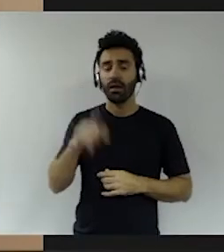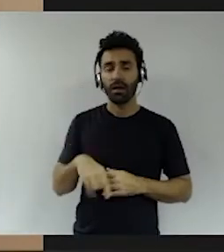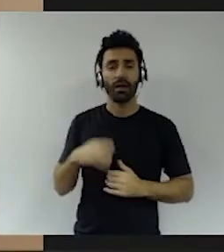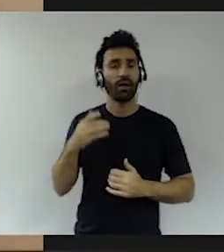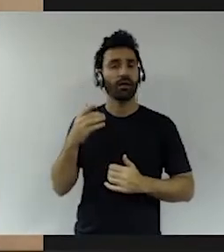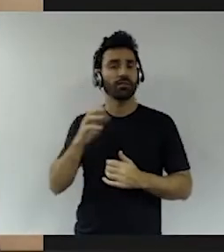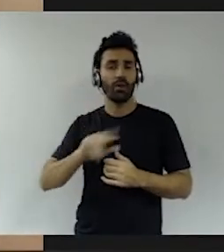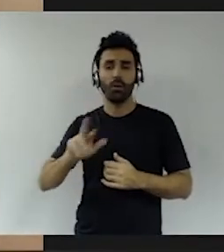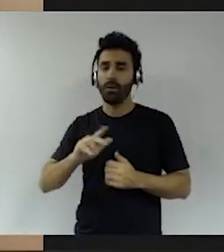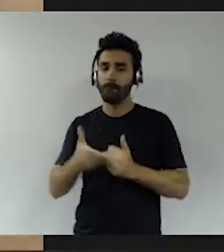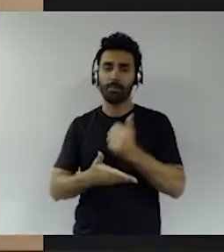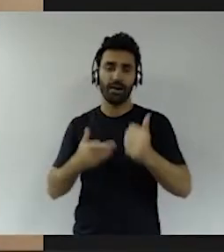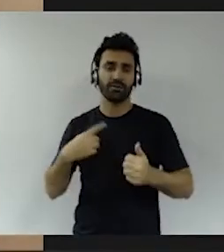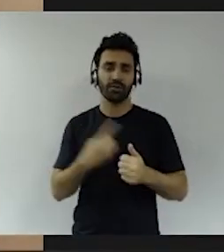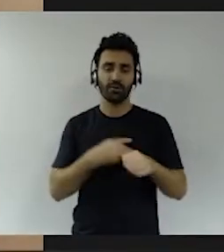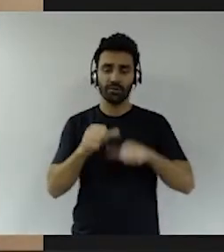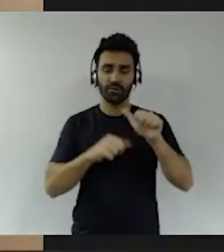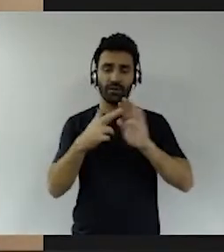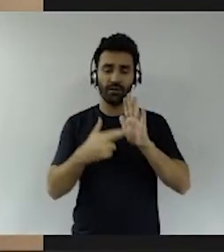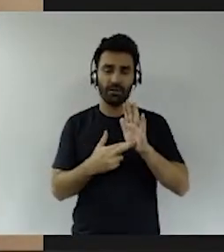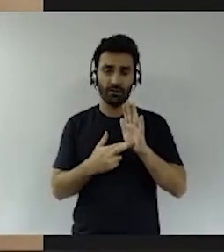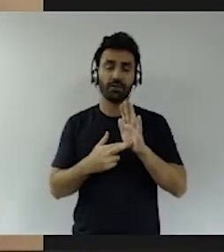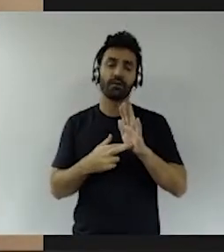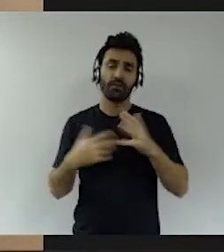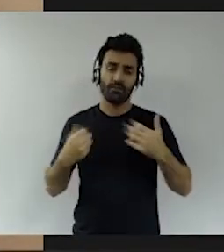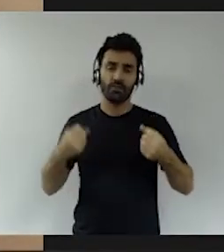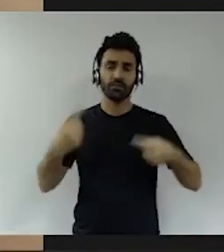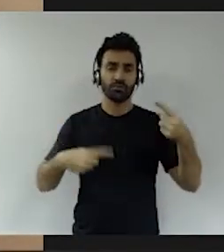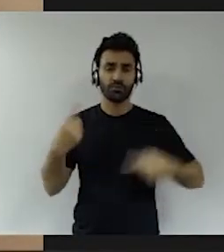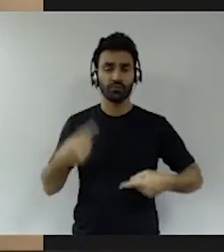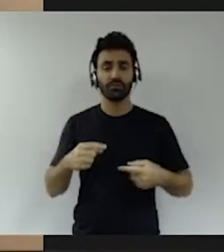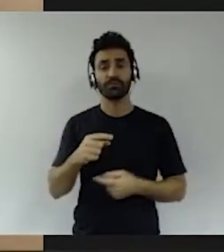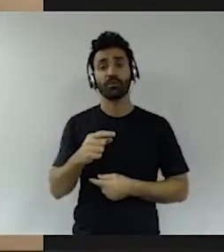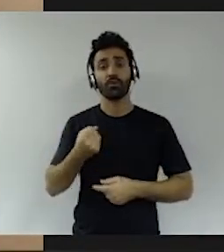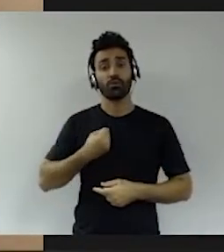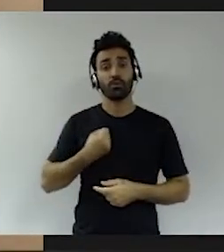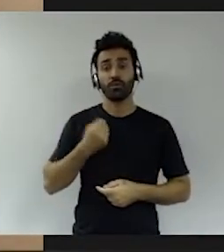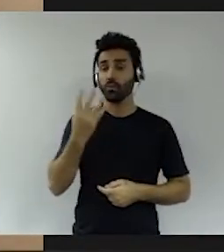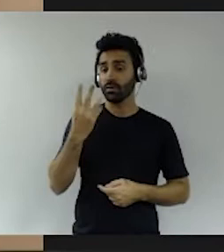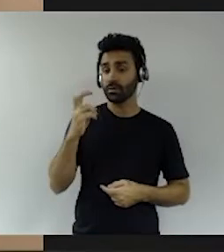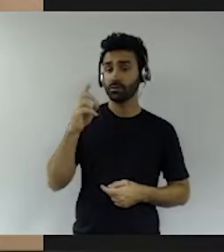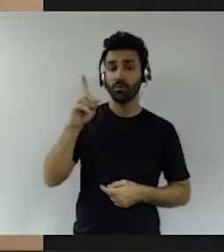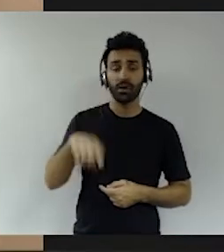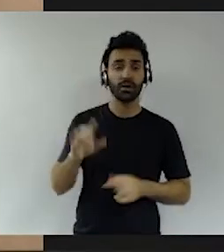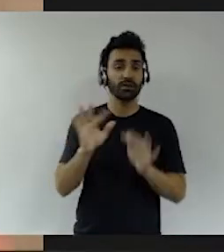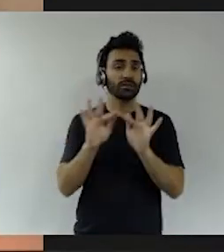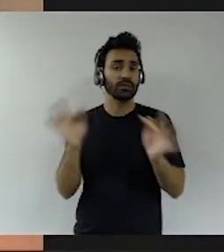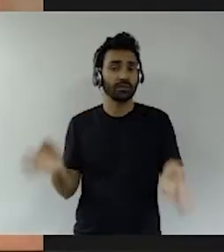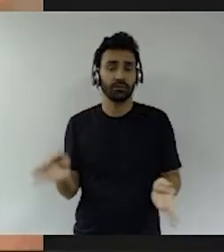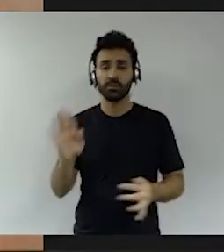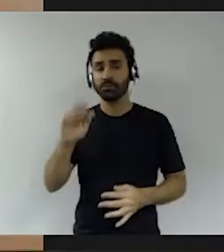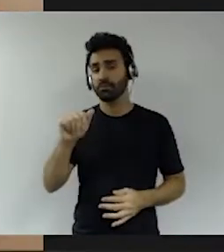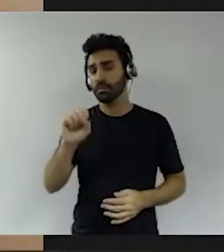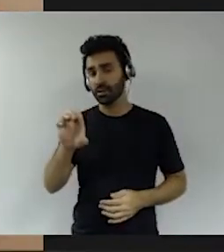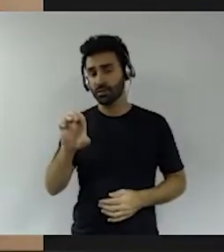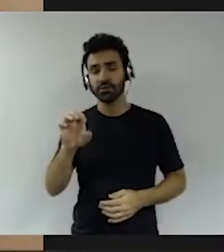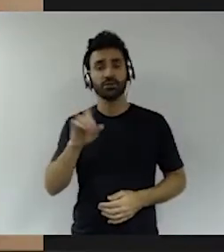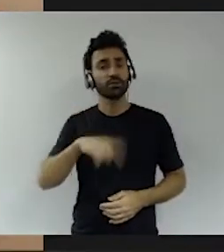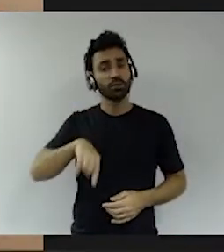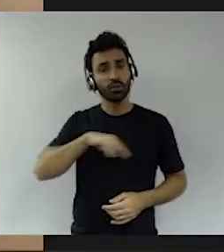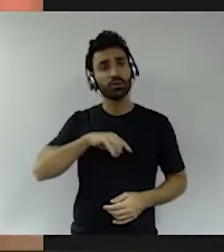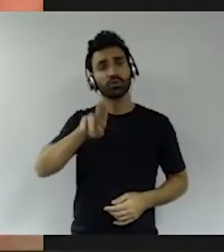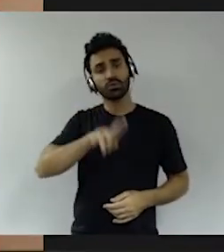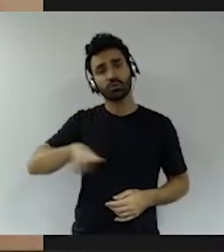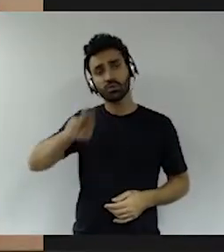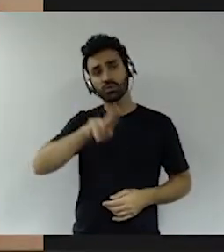nossa reforma, embora a gente vai estar discutindo essa base. A PEC 45 é apenas a base. Nós estamos utilizando a PEC